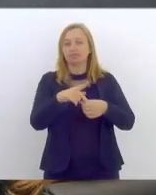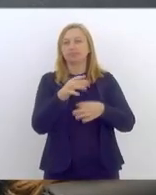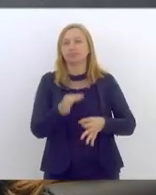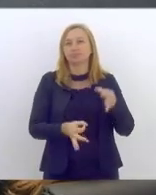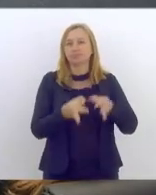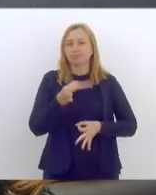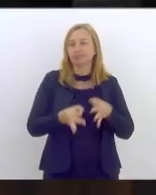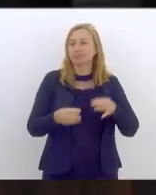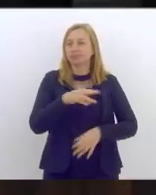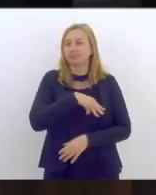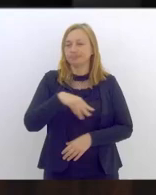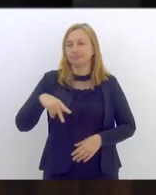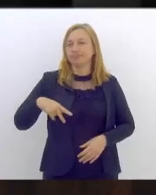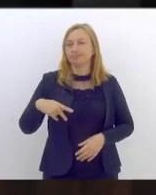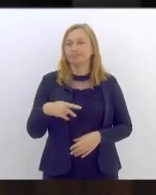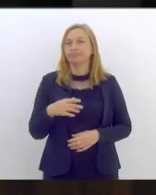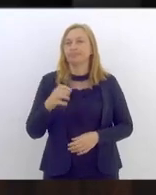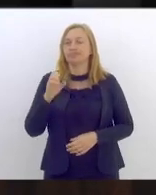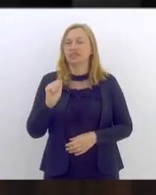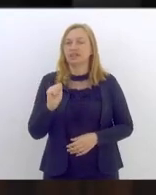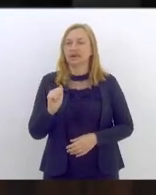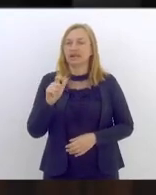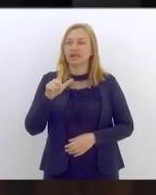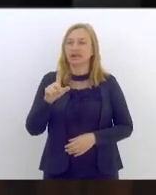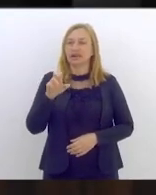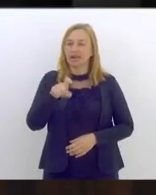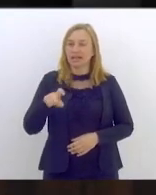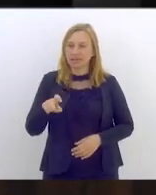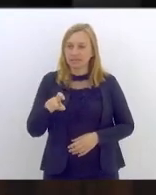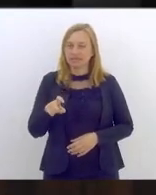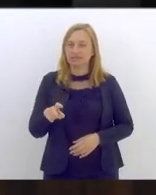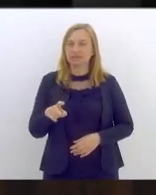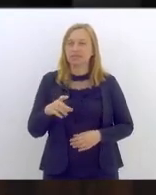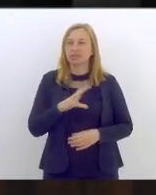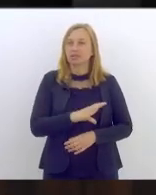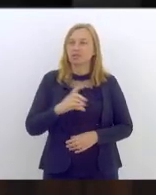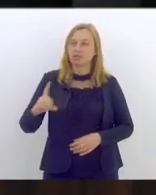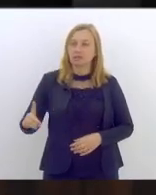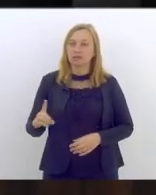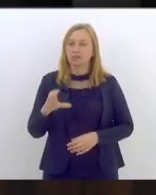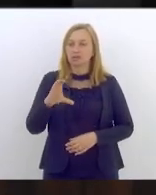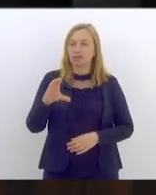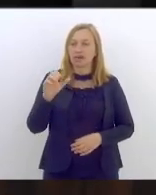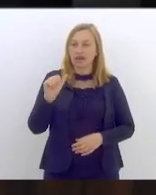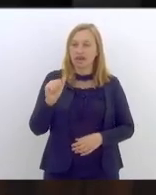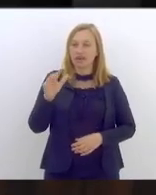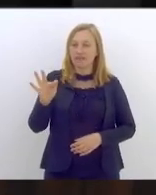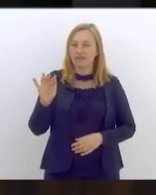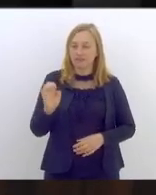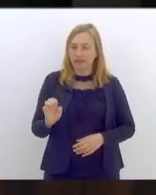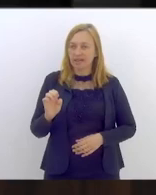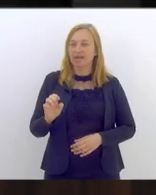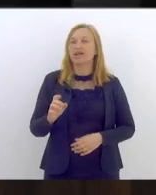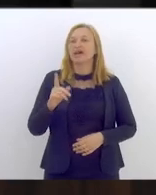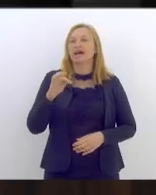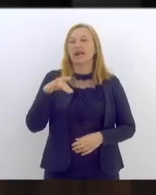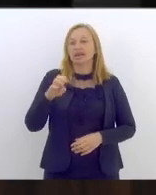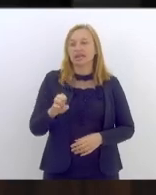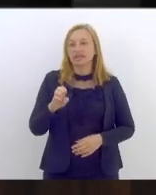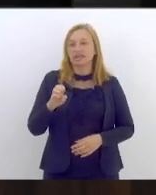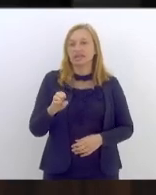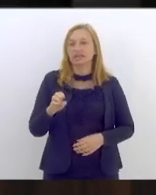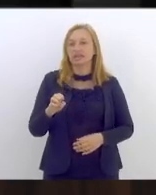Alex chuvas coordenador da edukof Aline Gomes Conselheiro da